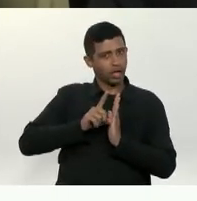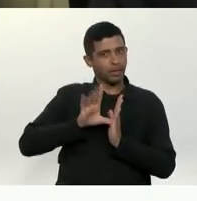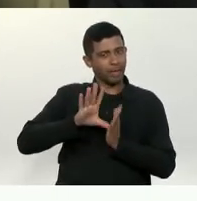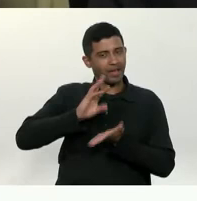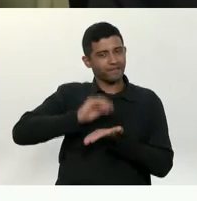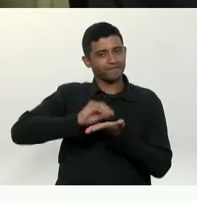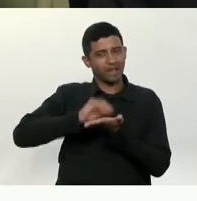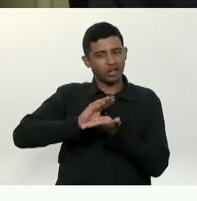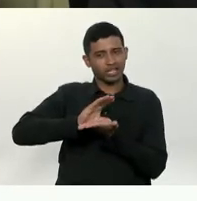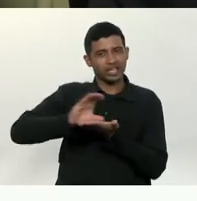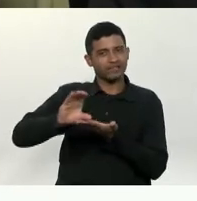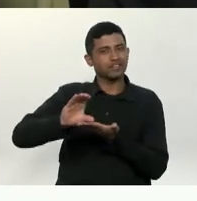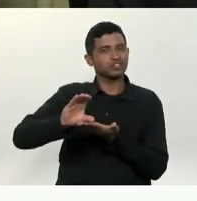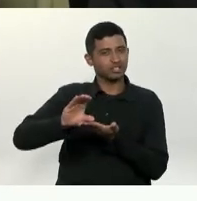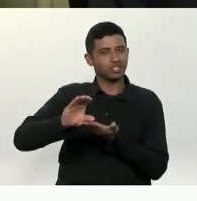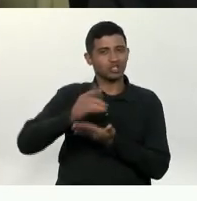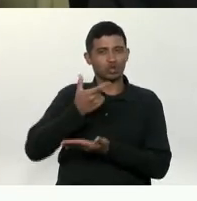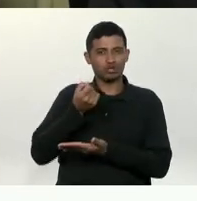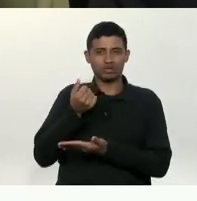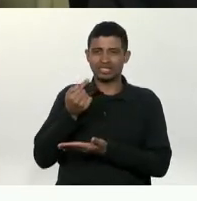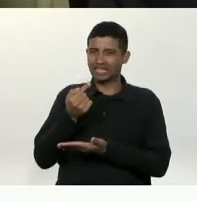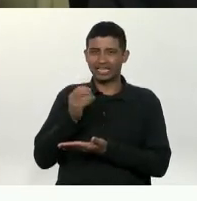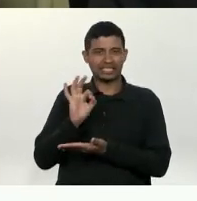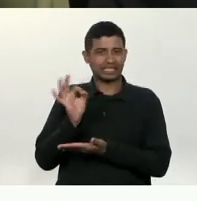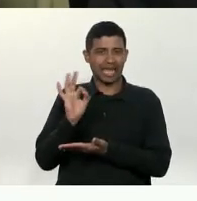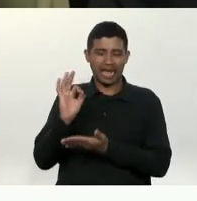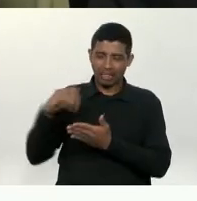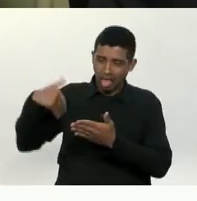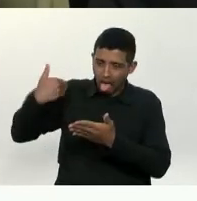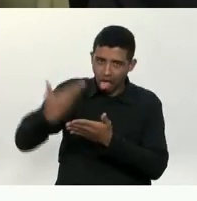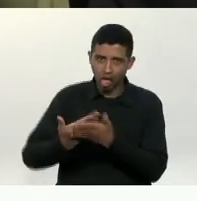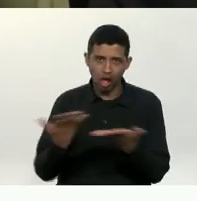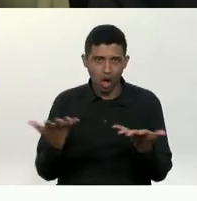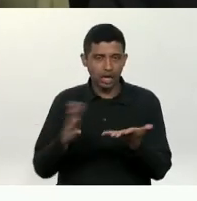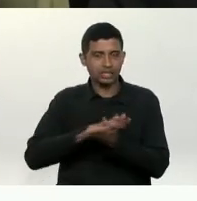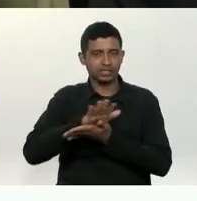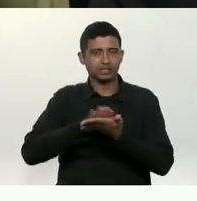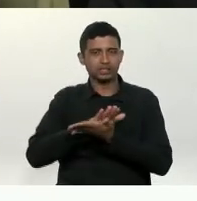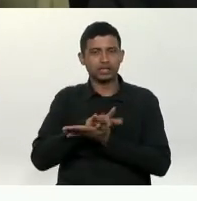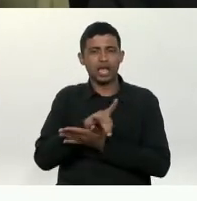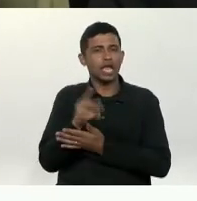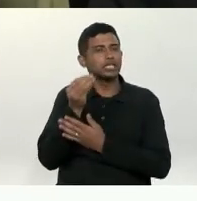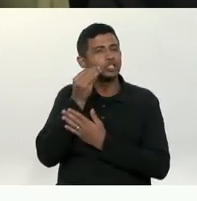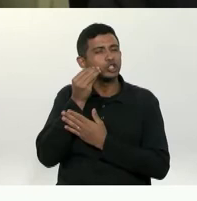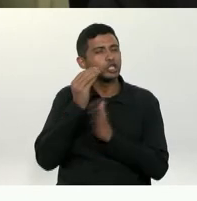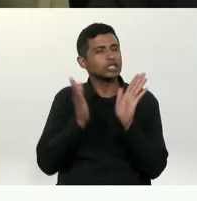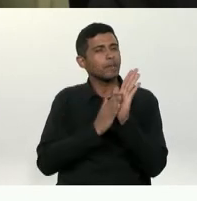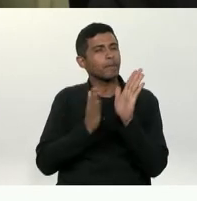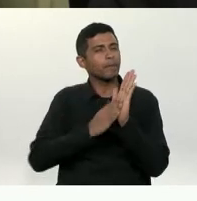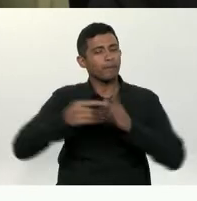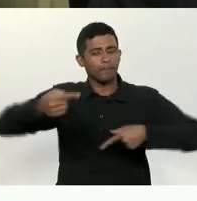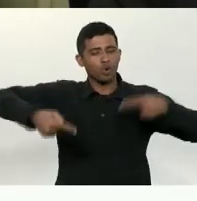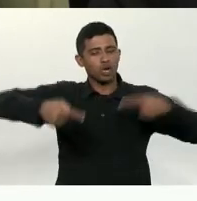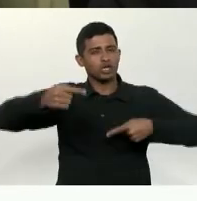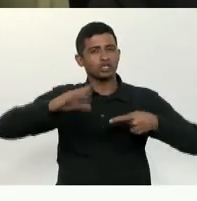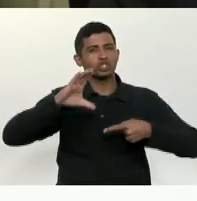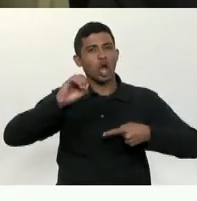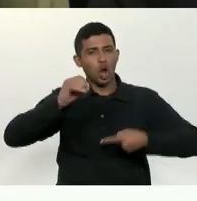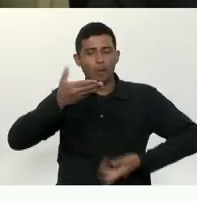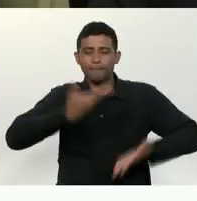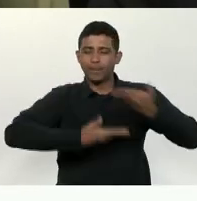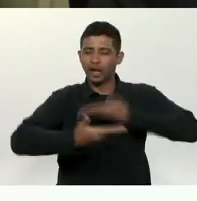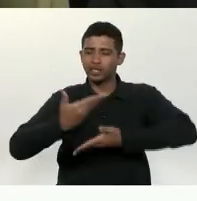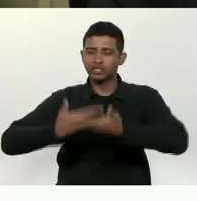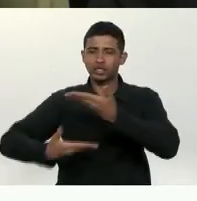desde 2017 na ligação de novos postos, está propondo uma política de coparticipação do interessado